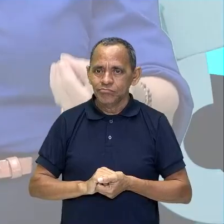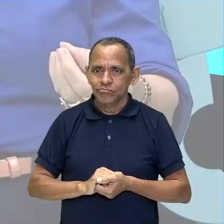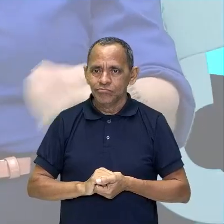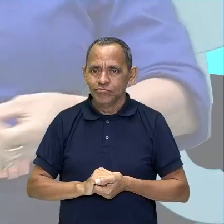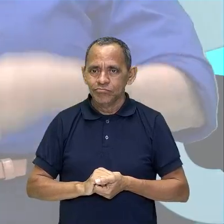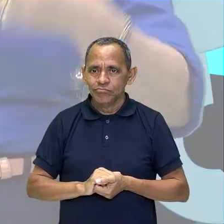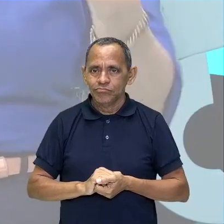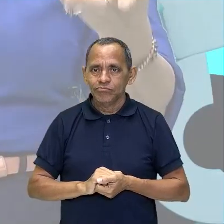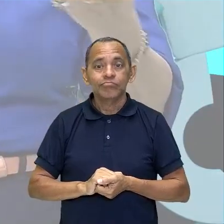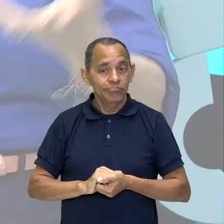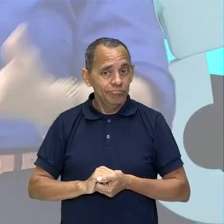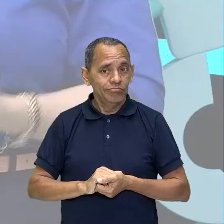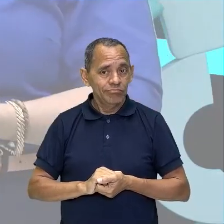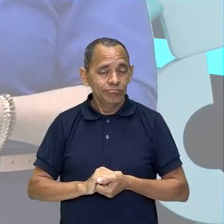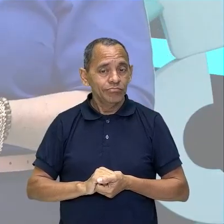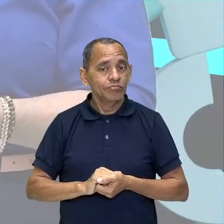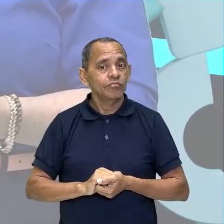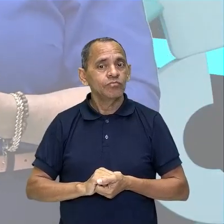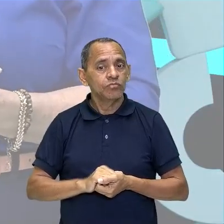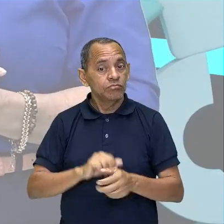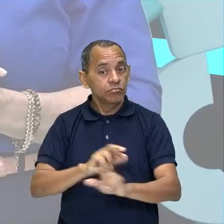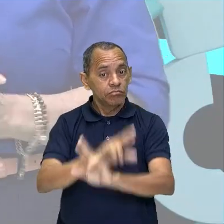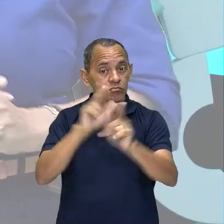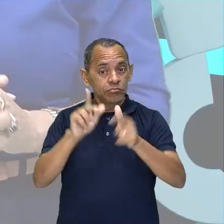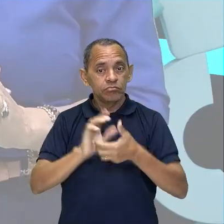daquele conteúdo que você está acessando.